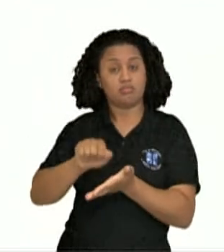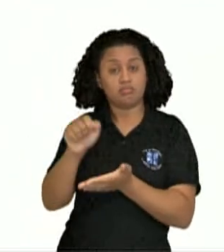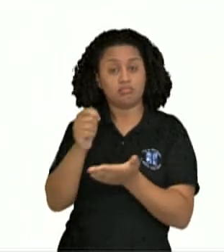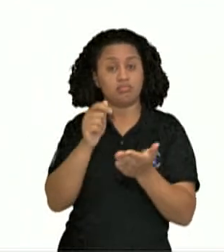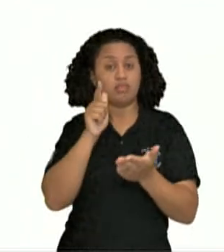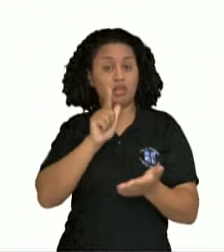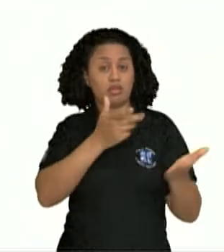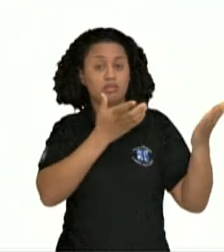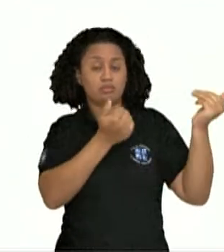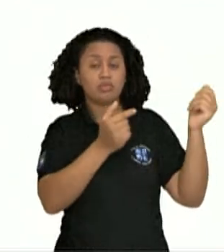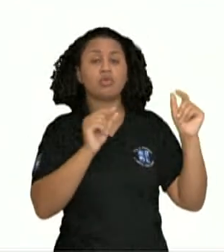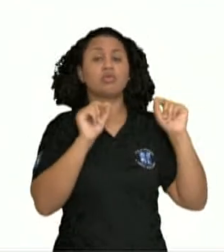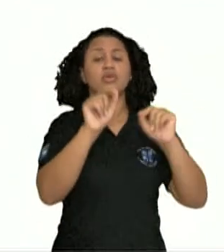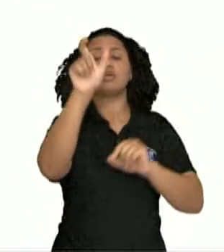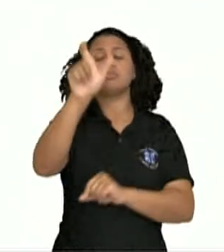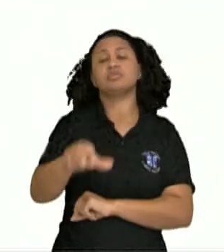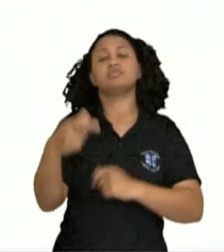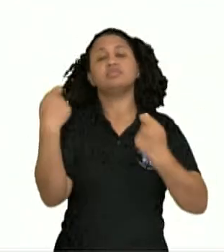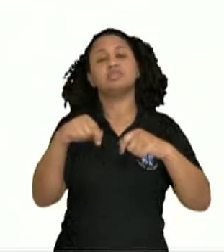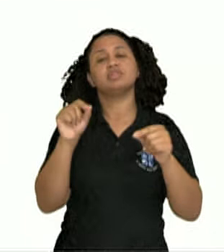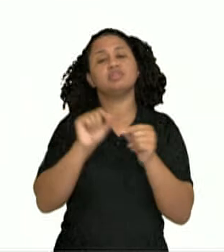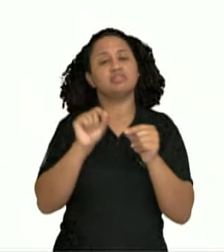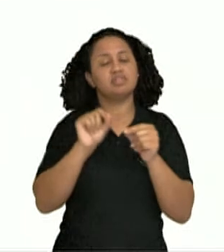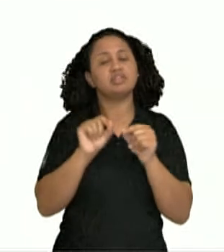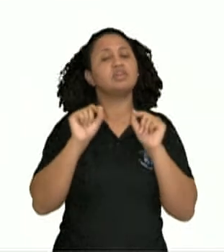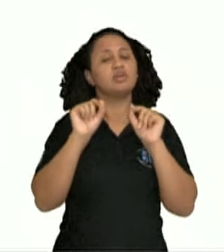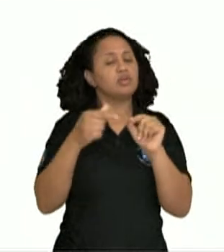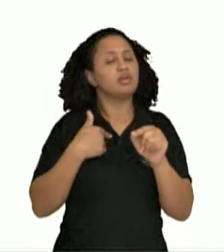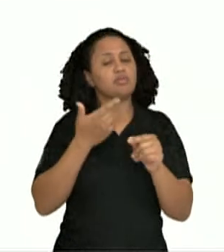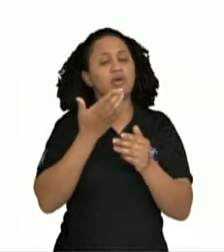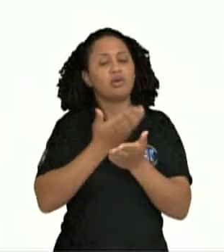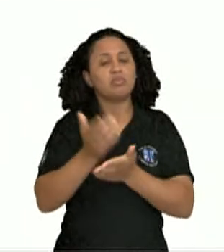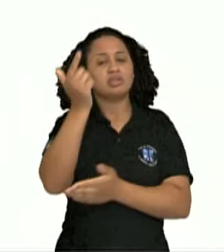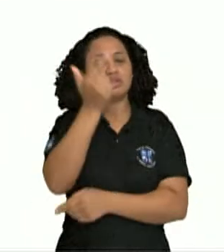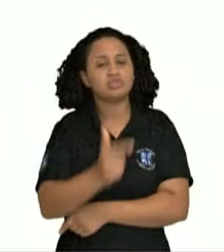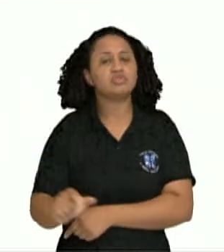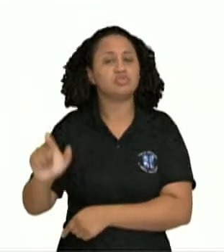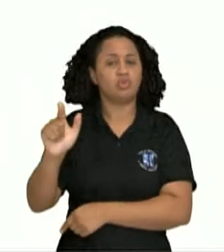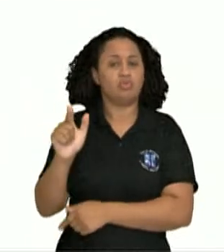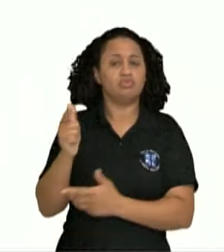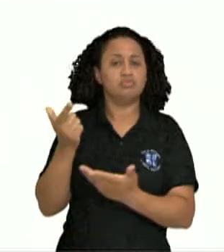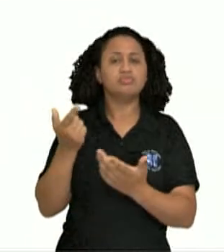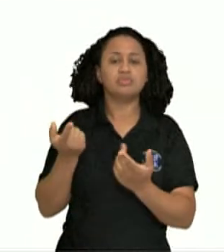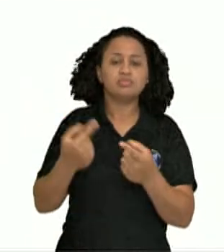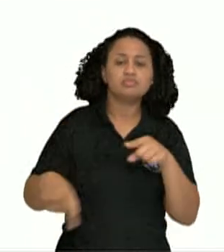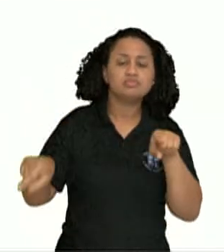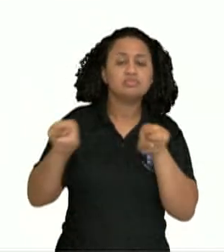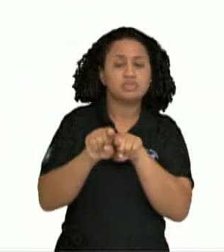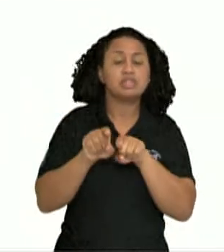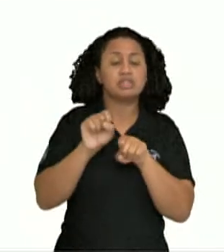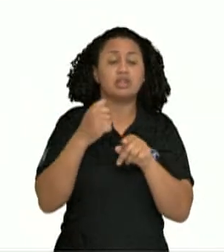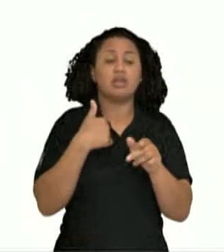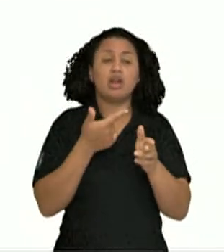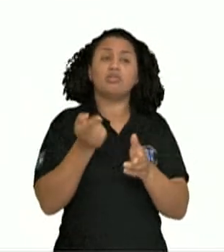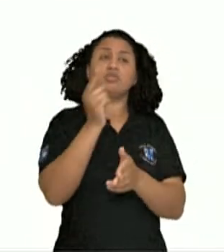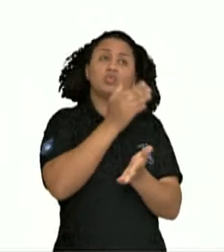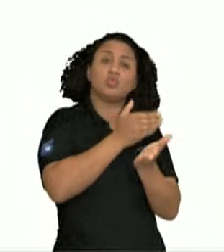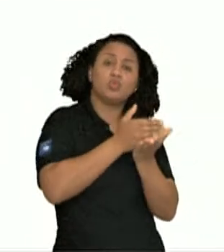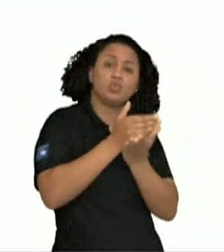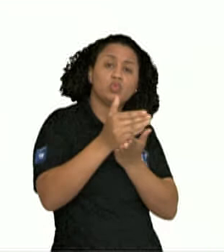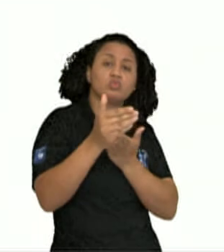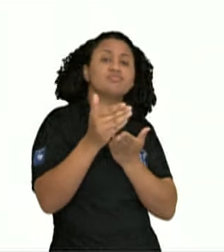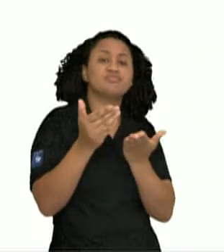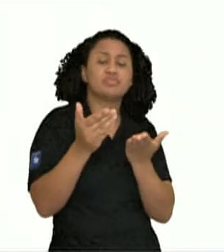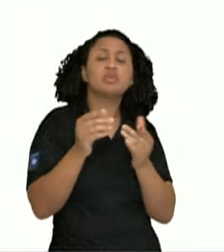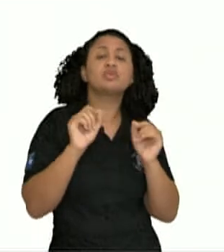espanhol. O que uma pessoa precisa fazer para recomeçar? Caso ela precise recomeçar do zero, o que ela precisa fazer